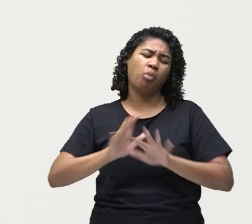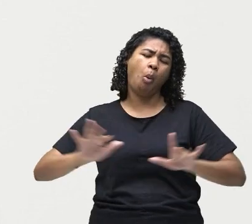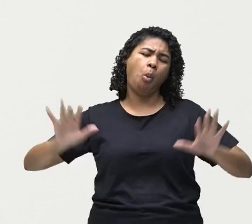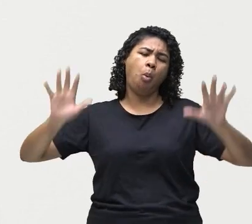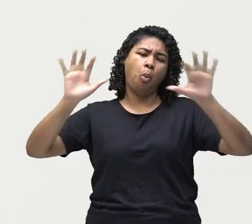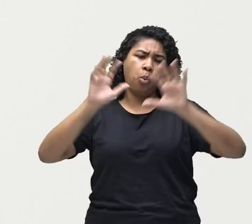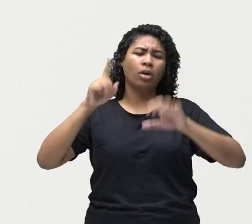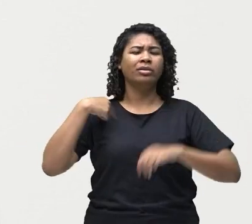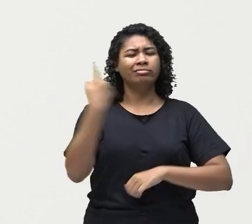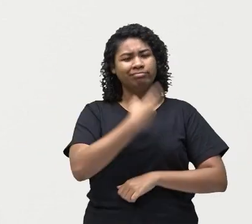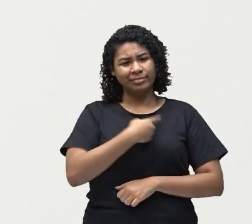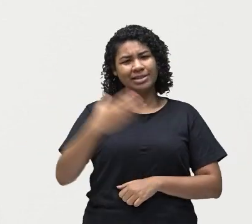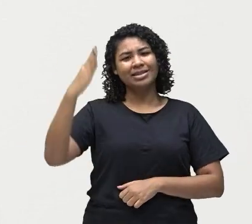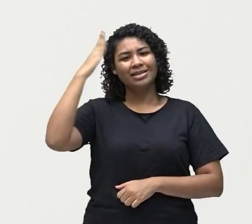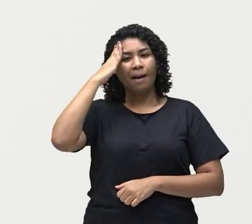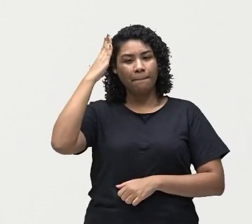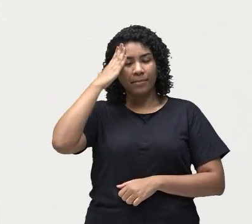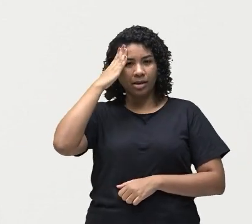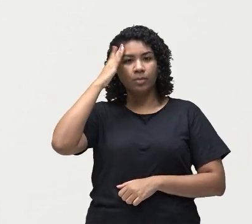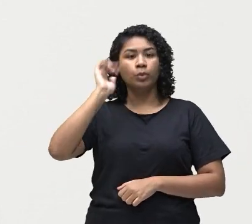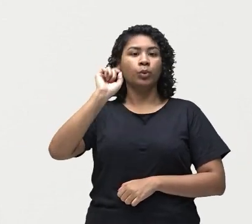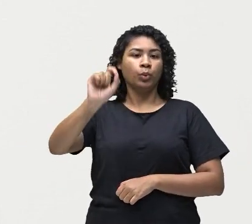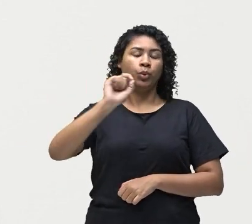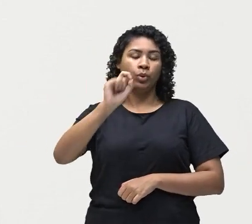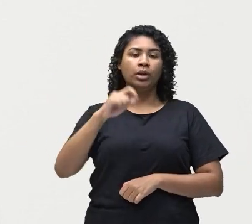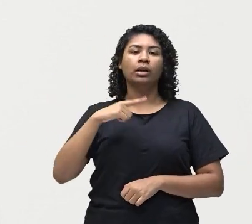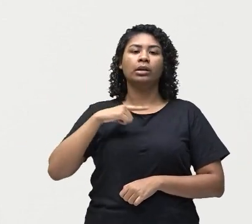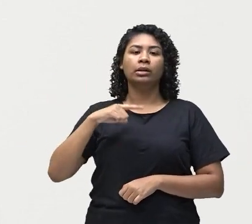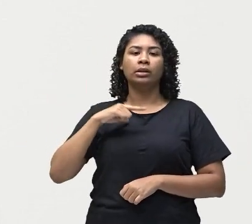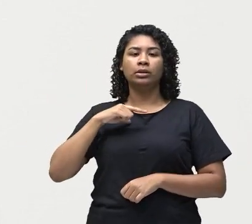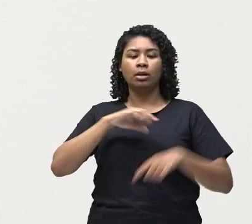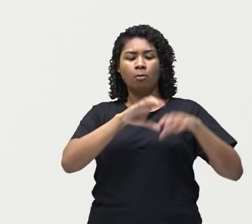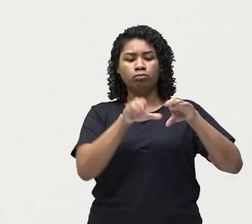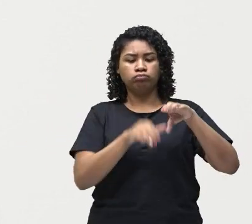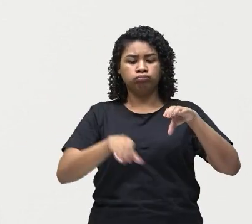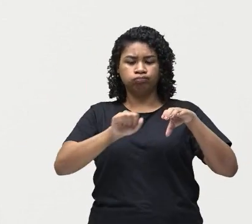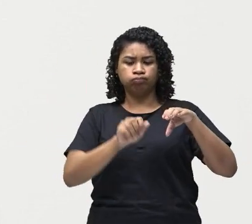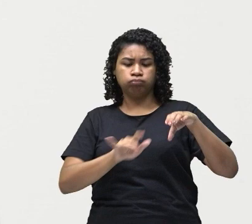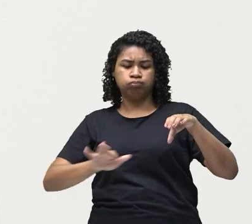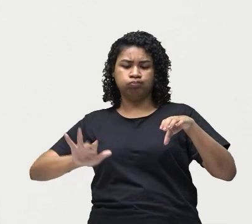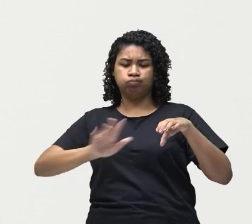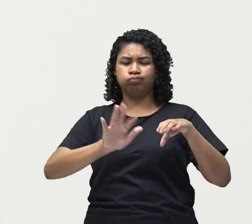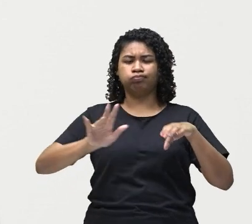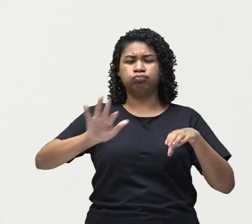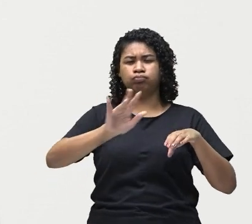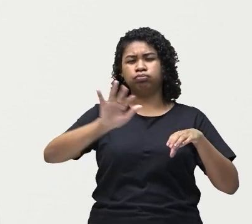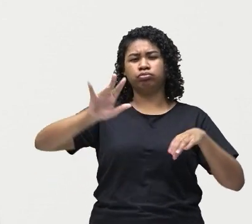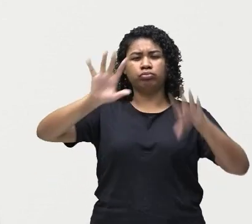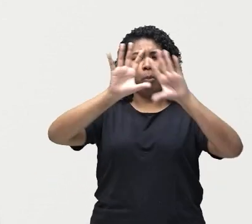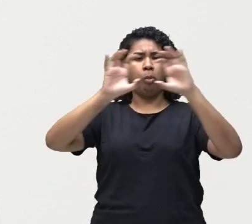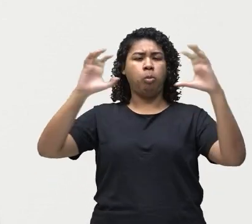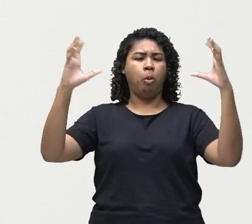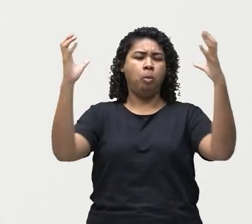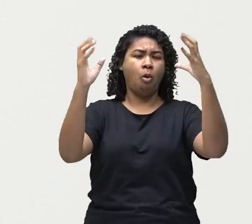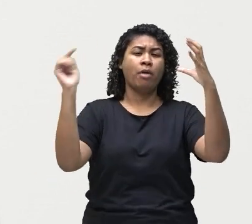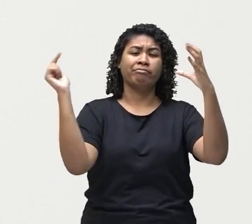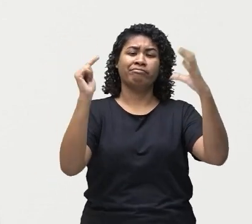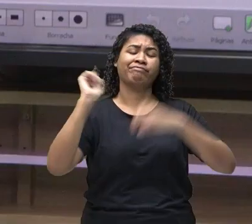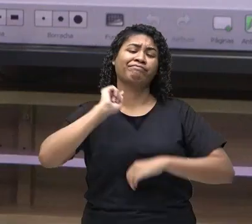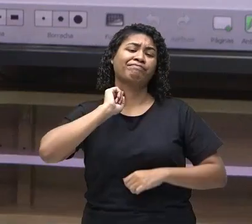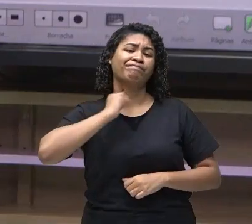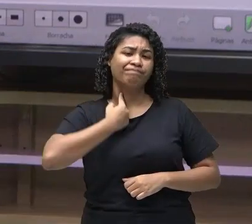a gente já sabe ali que no final dessa queima de combustão ocorre a eliminação de gases que são considerados gases